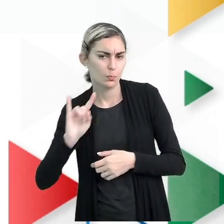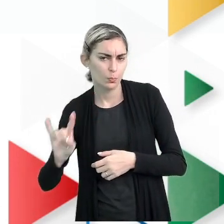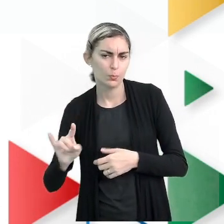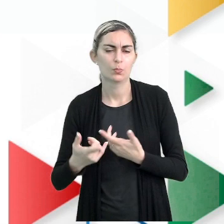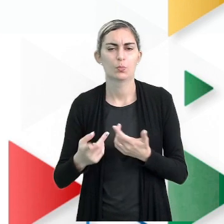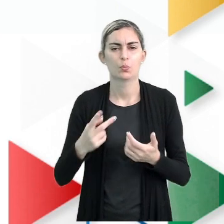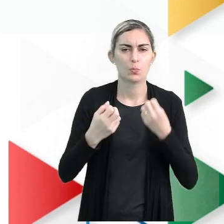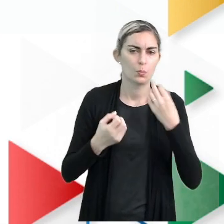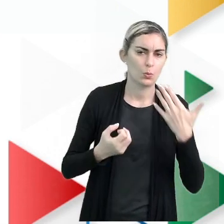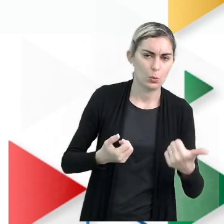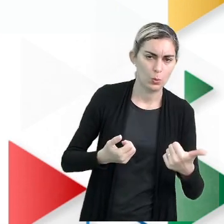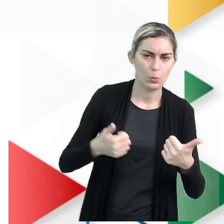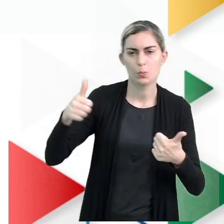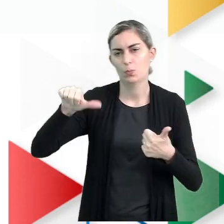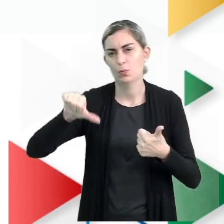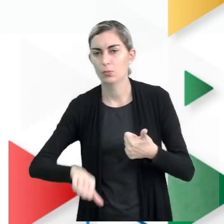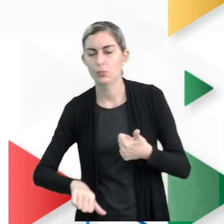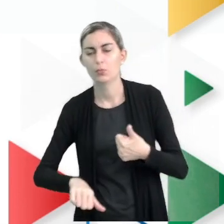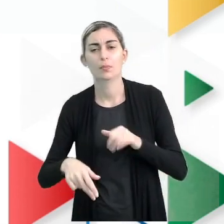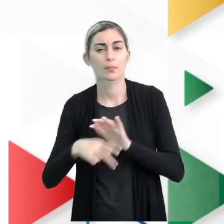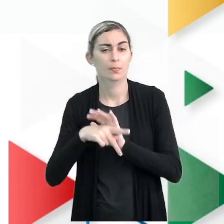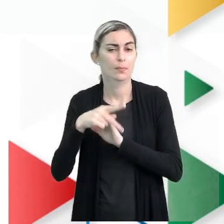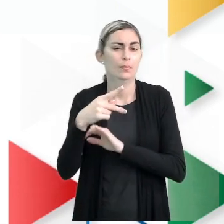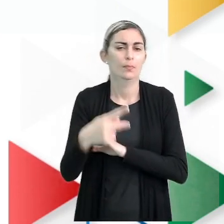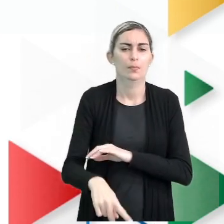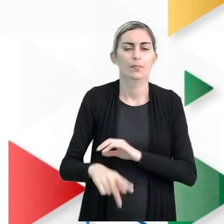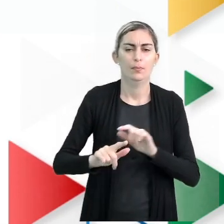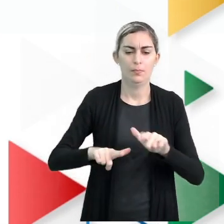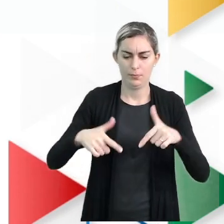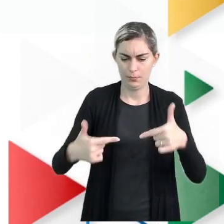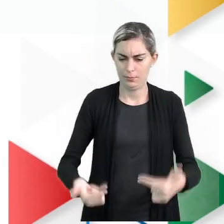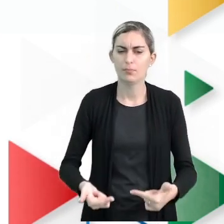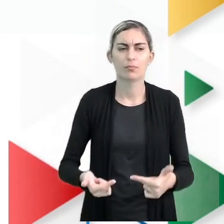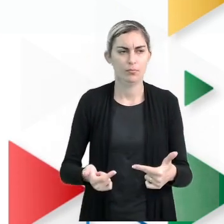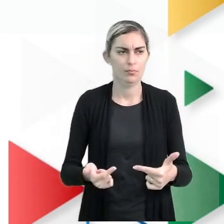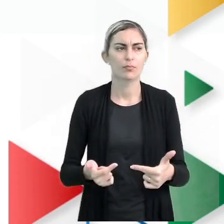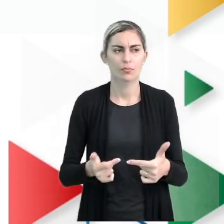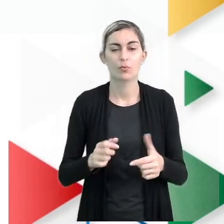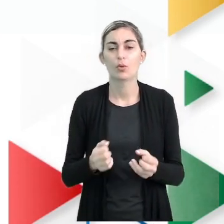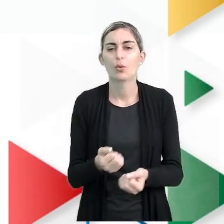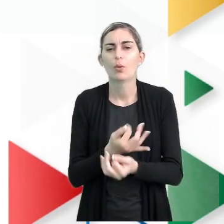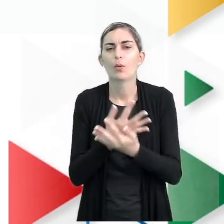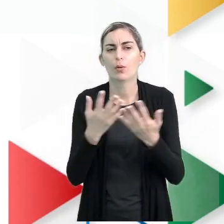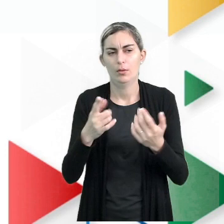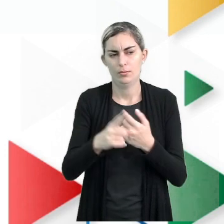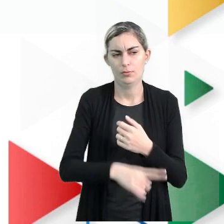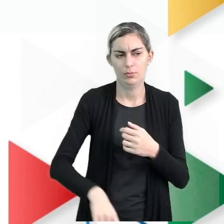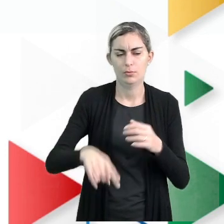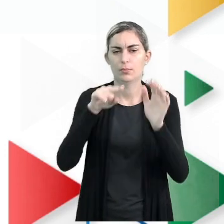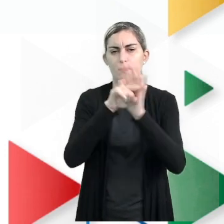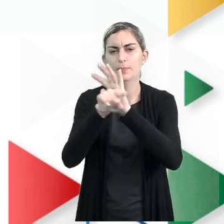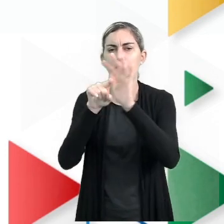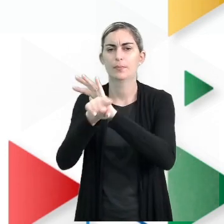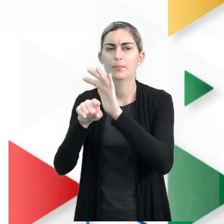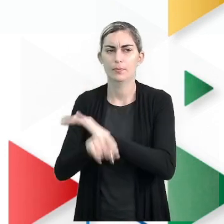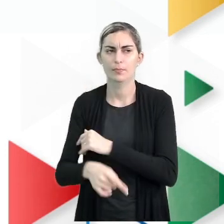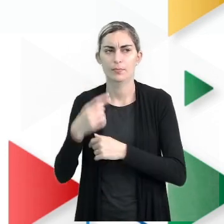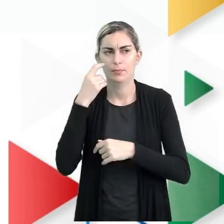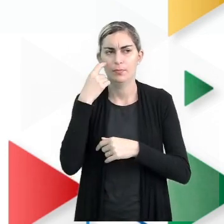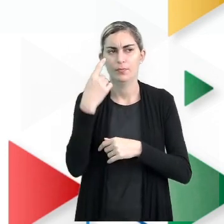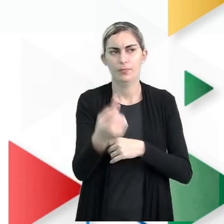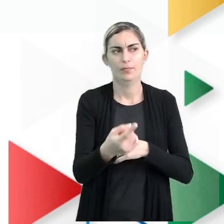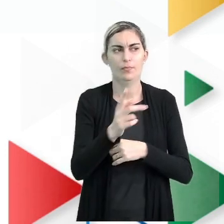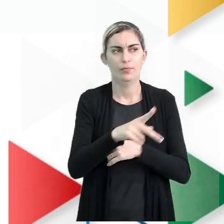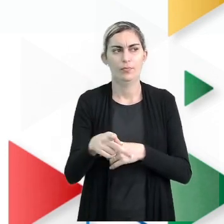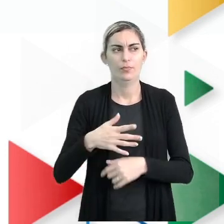bom ou mal. Diz respeito à ação concreta quando nos perguntamos. Vamos ver. Professor, eu gostaria